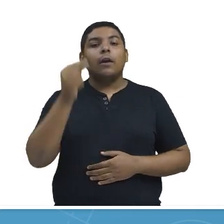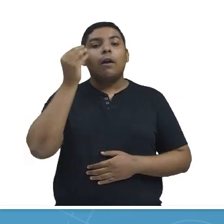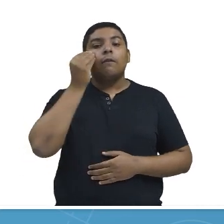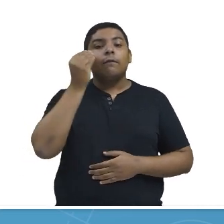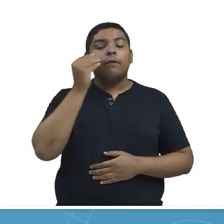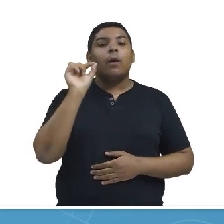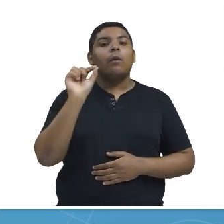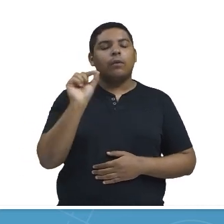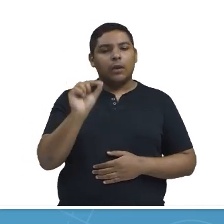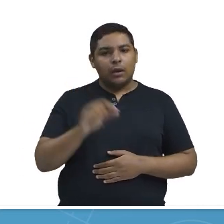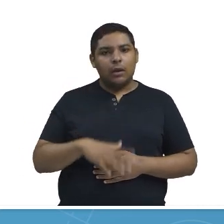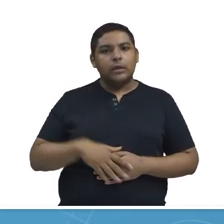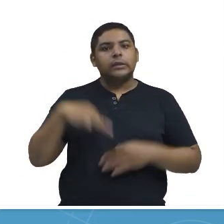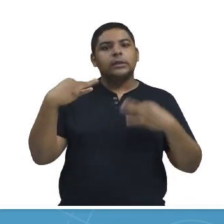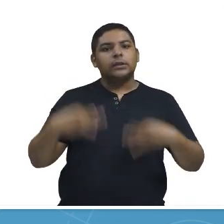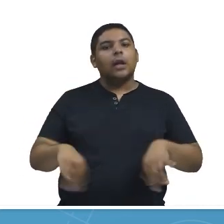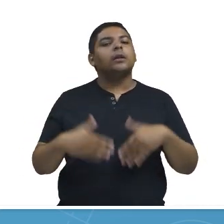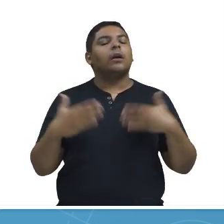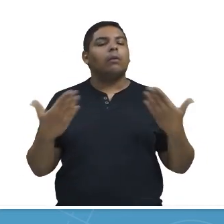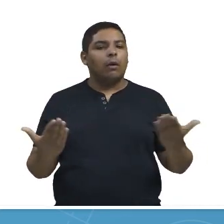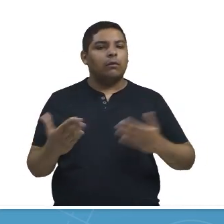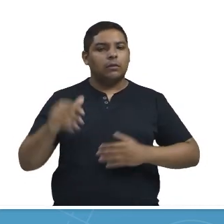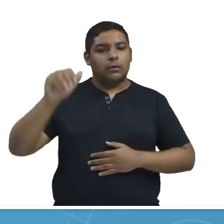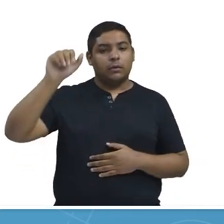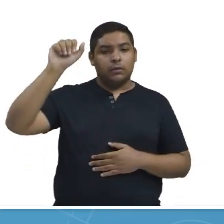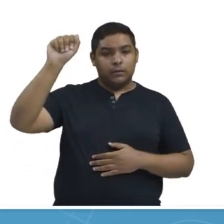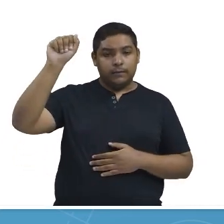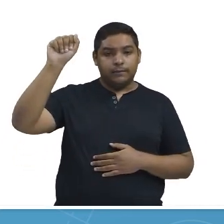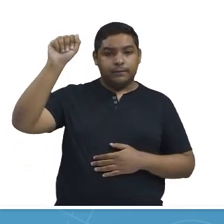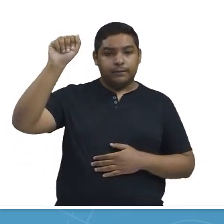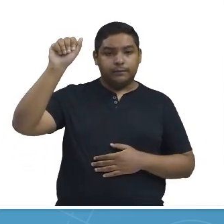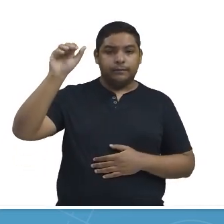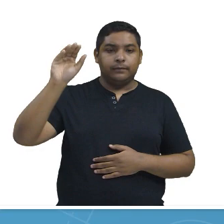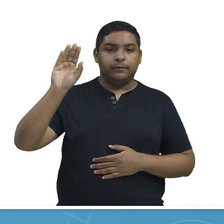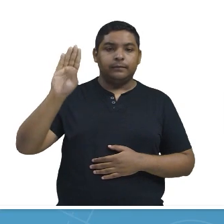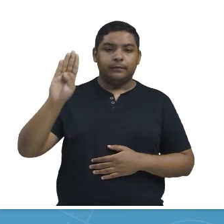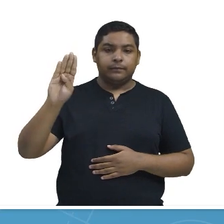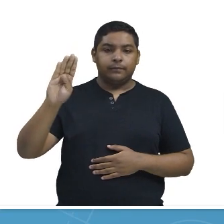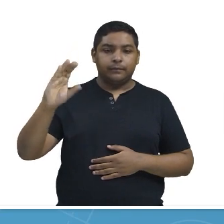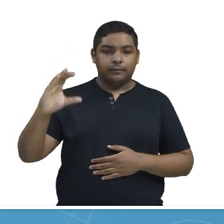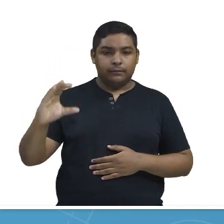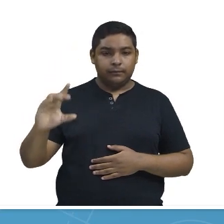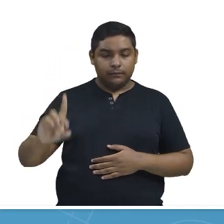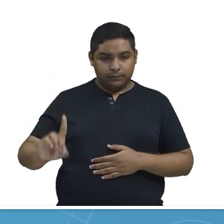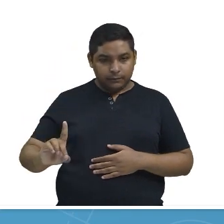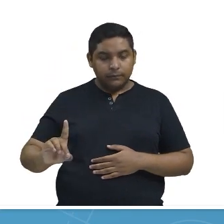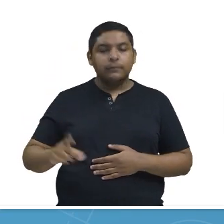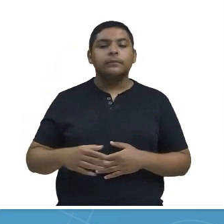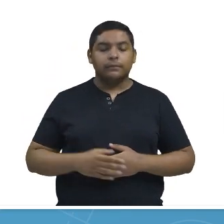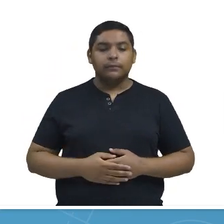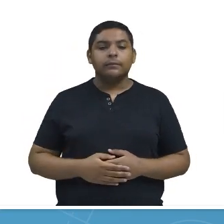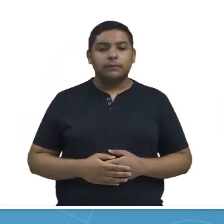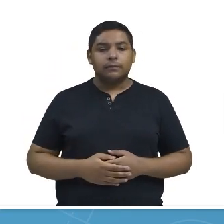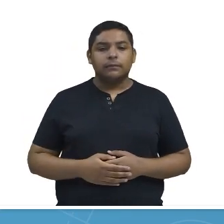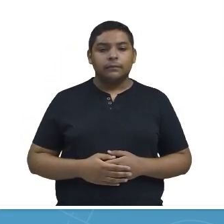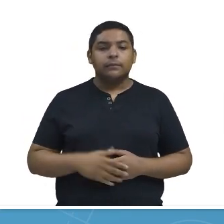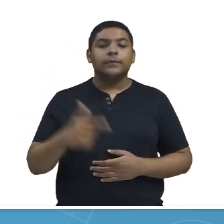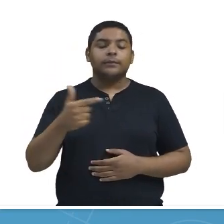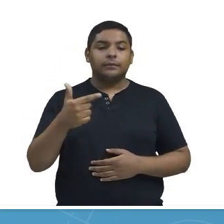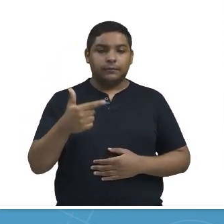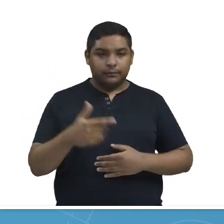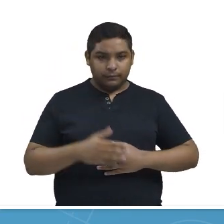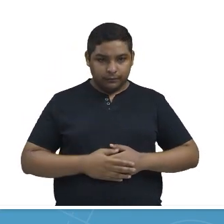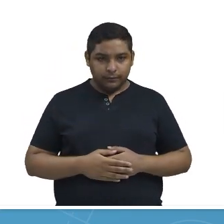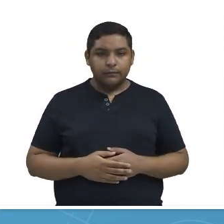correta dessas duas frases aí. Vamos ver. Então, você tem as opções aí que completam essas frases, certo? Na questão número